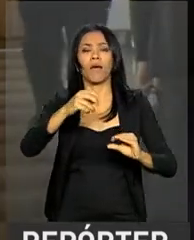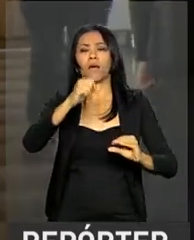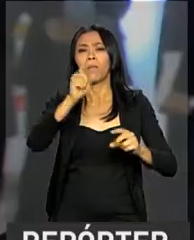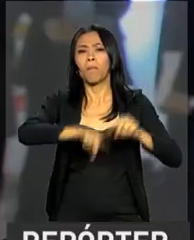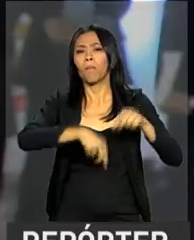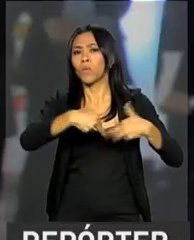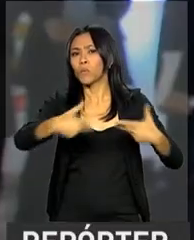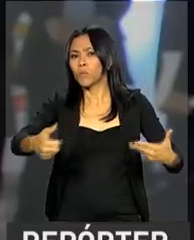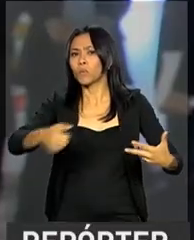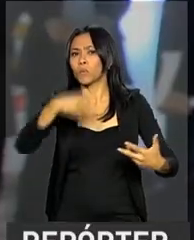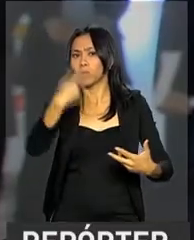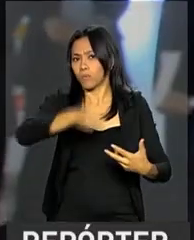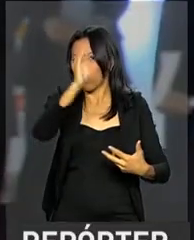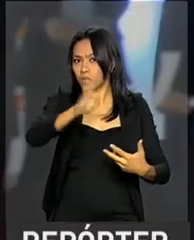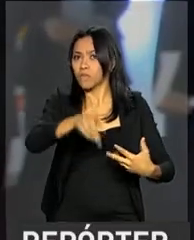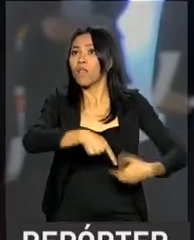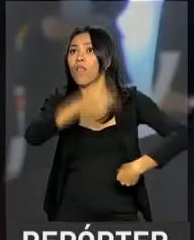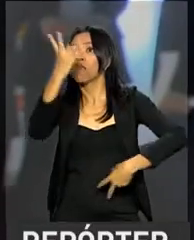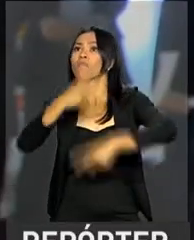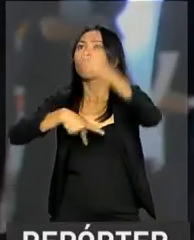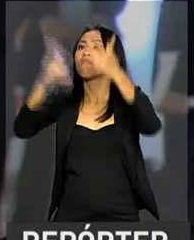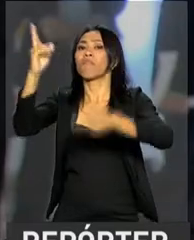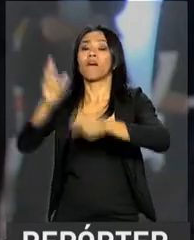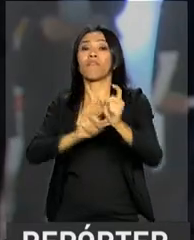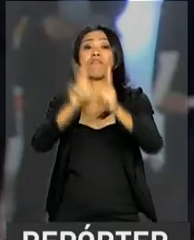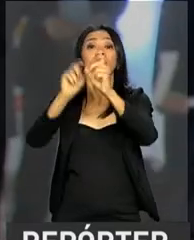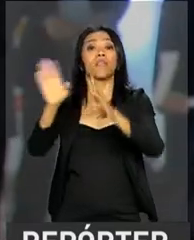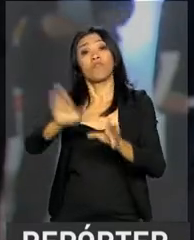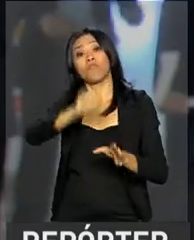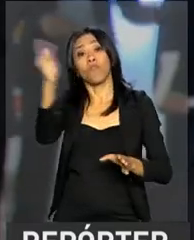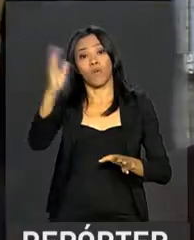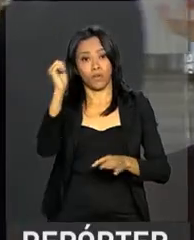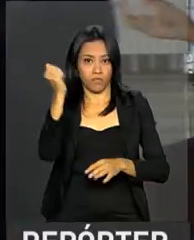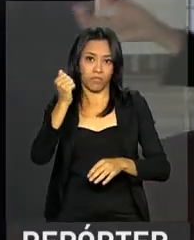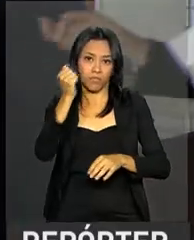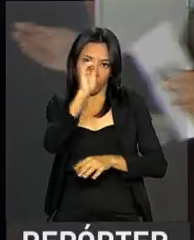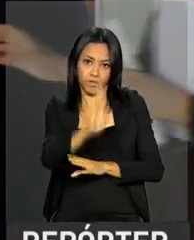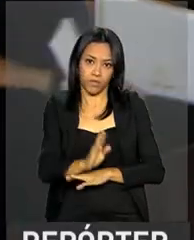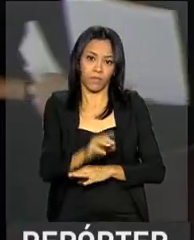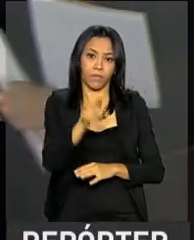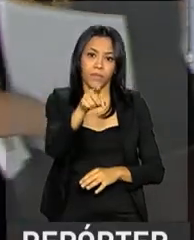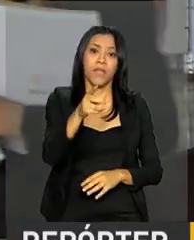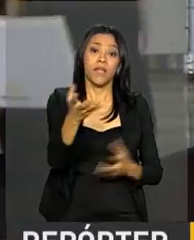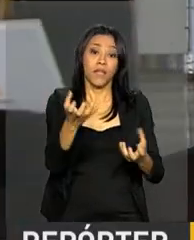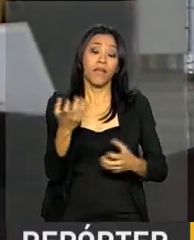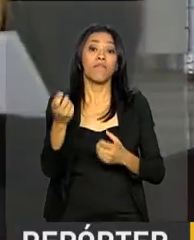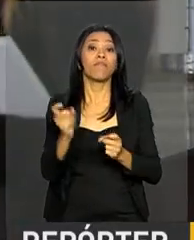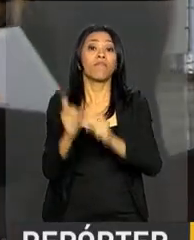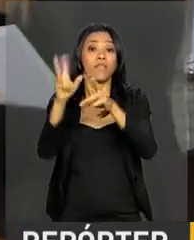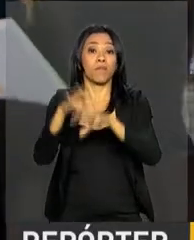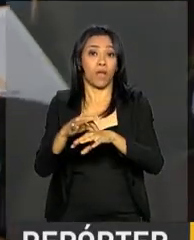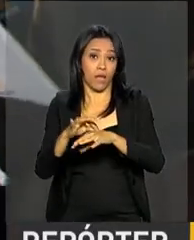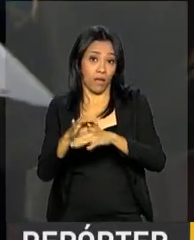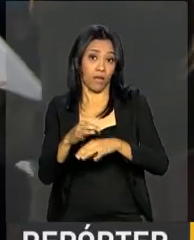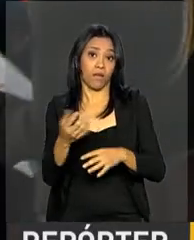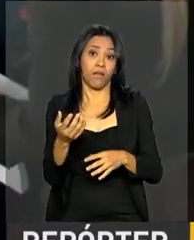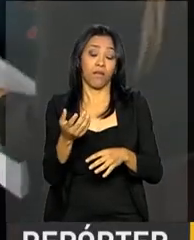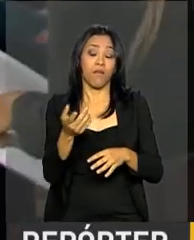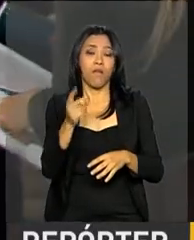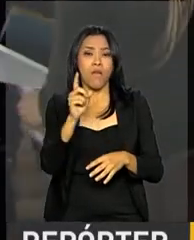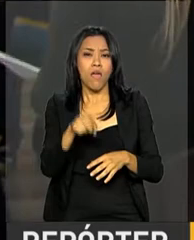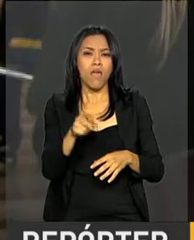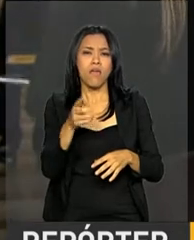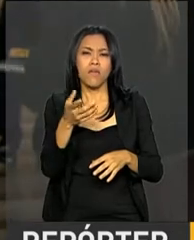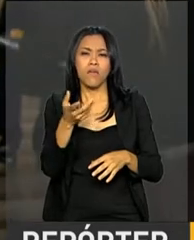1 exterior esse empresário quer vender pirarucu em todo o município é uma carne bastante delicada branca sem